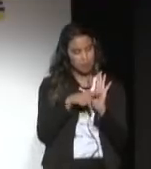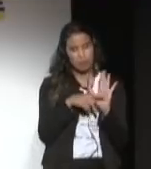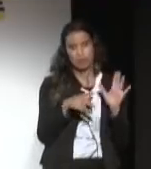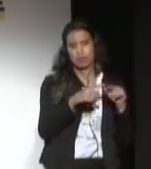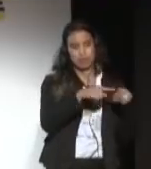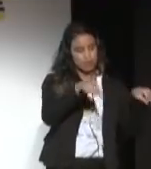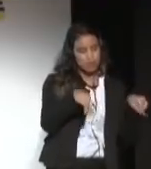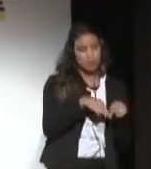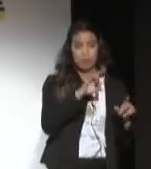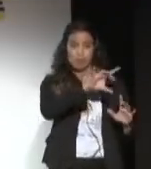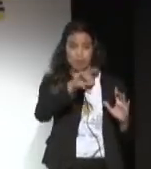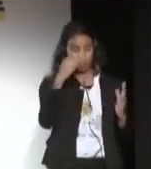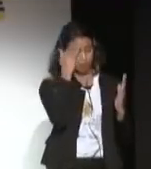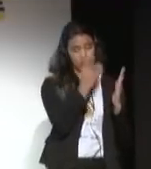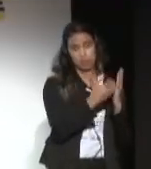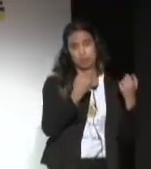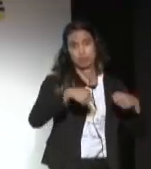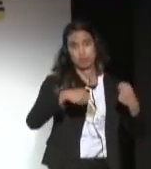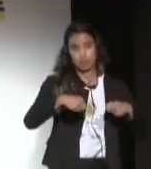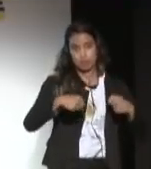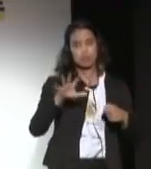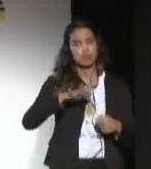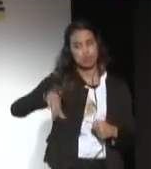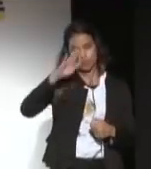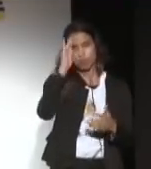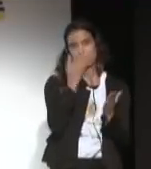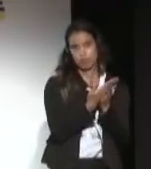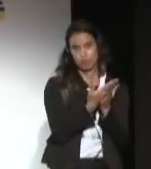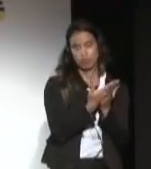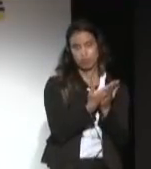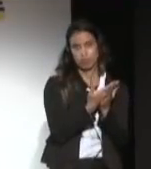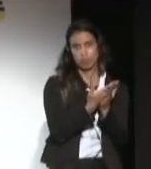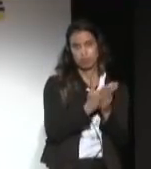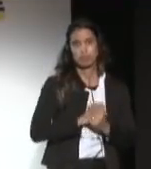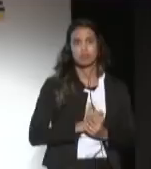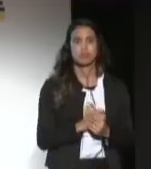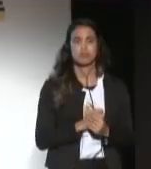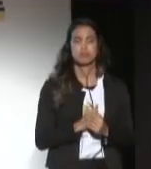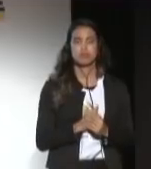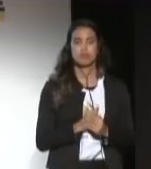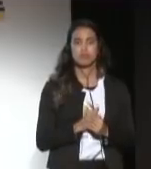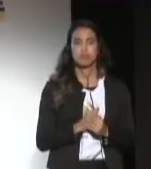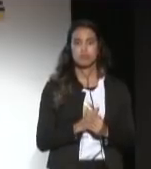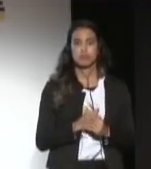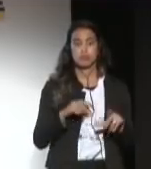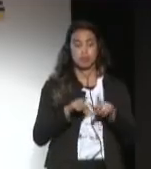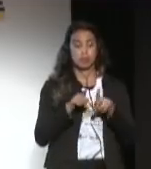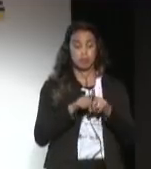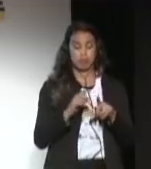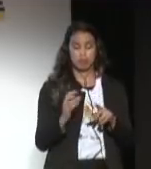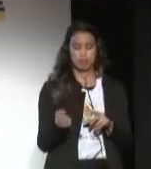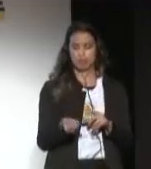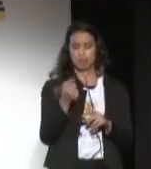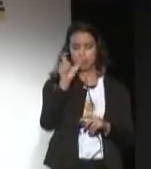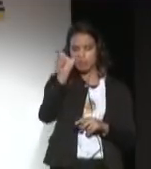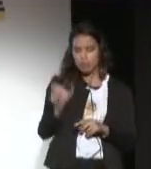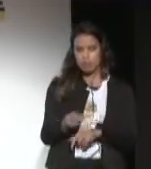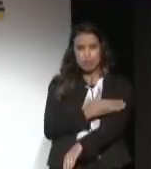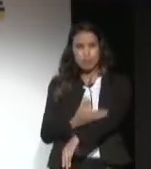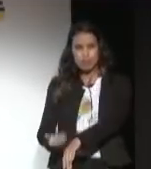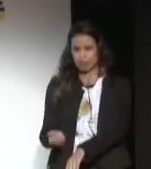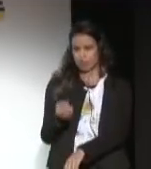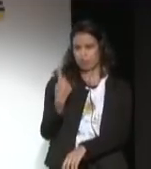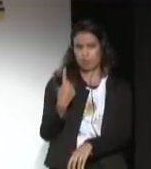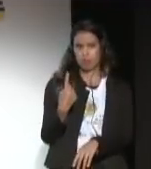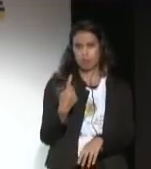que todos precisam aderir e todos acreditam. E quando existem desafios de comportamento, os alunos não